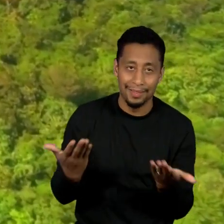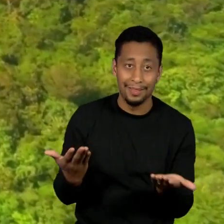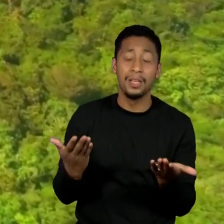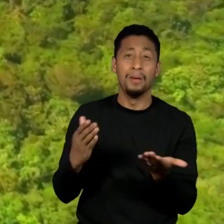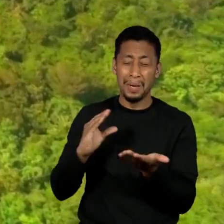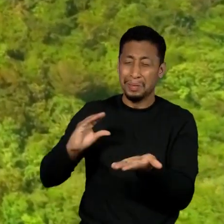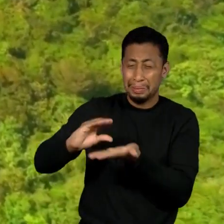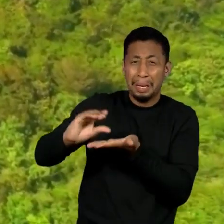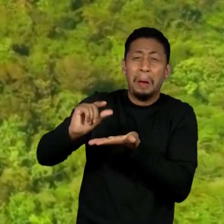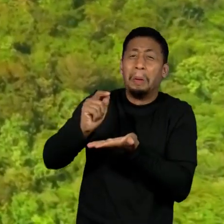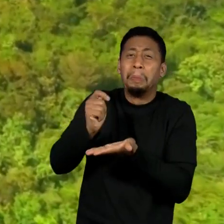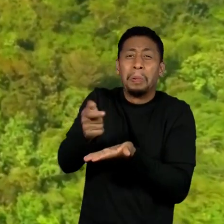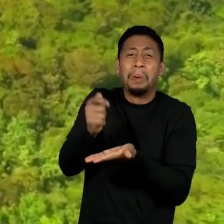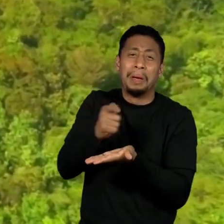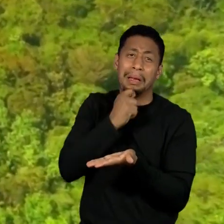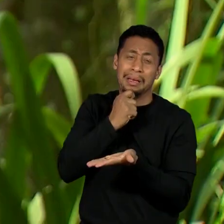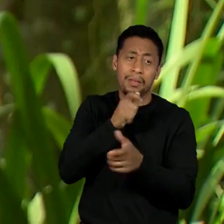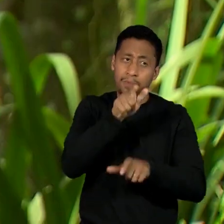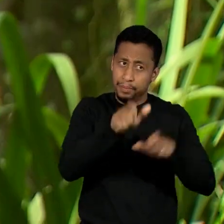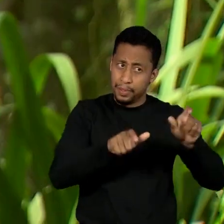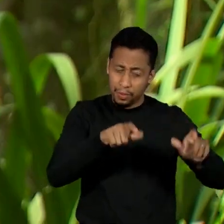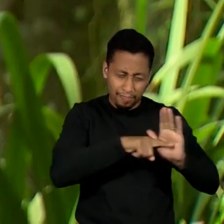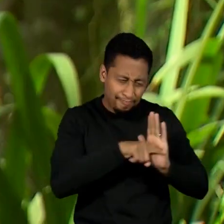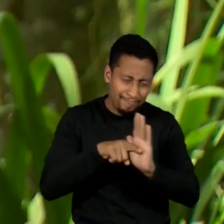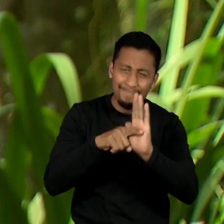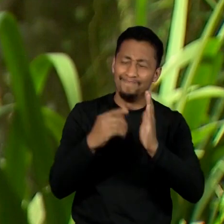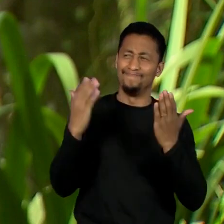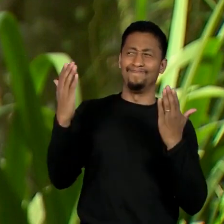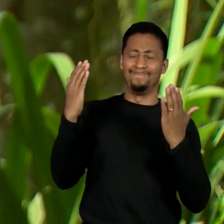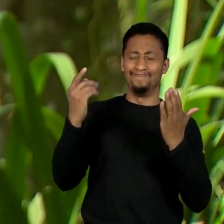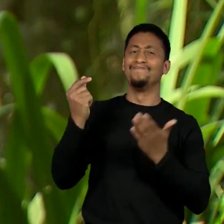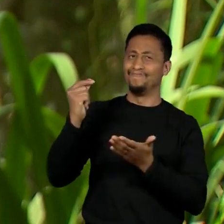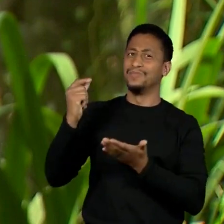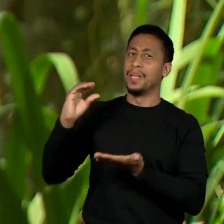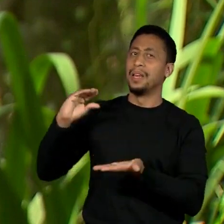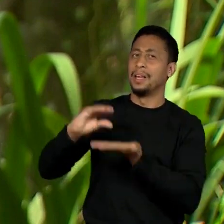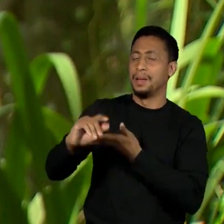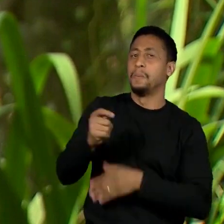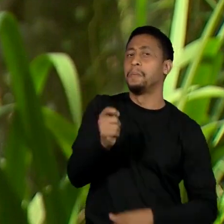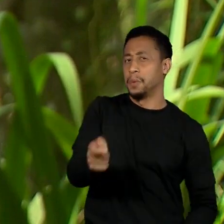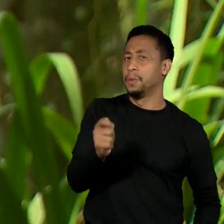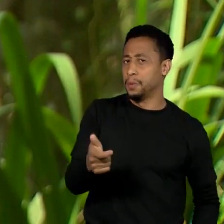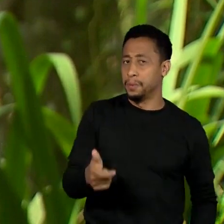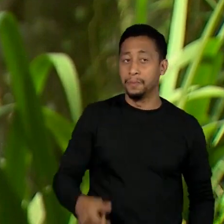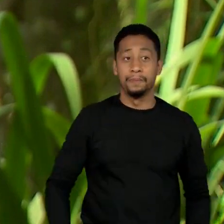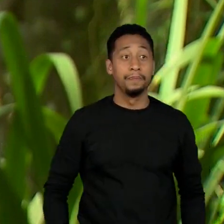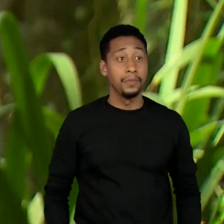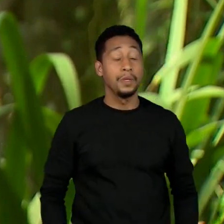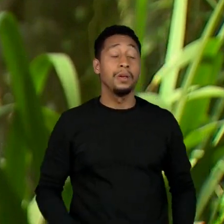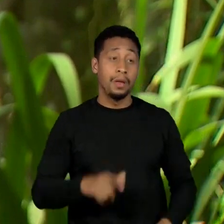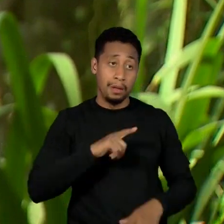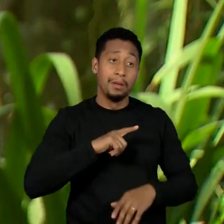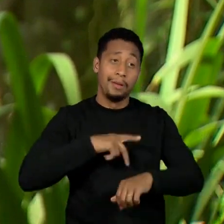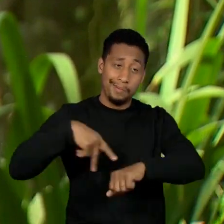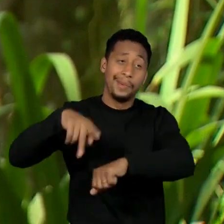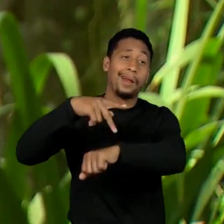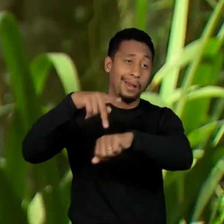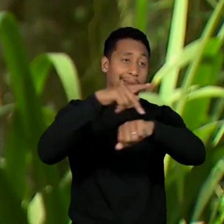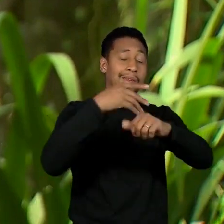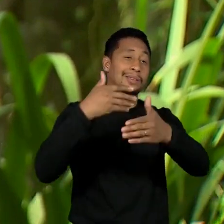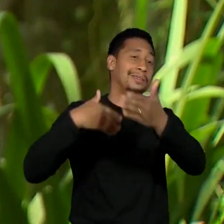alguns especialistas. Nós temos países que ainda estão extremamente atrasados